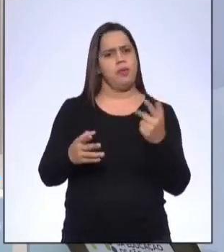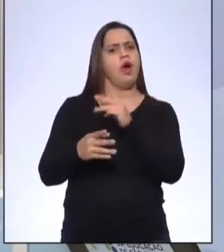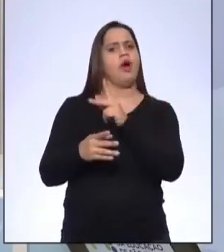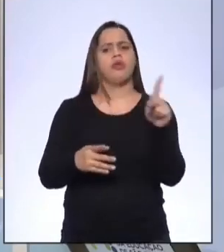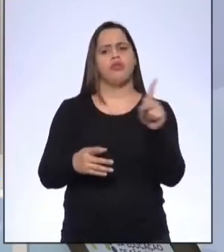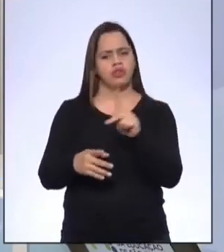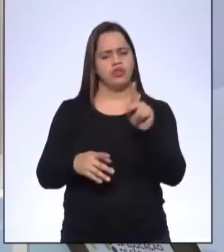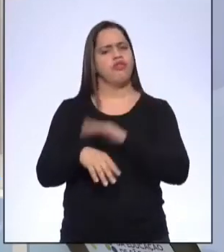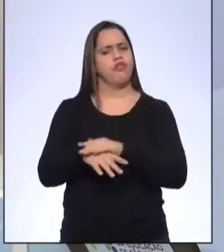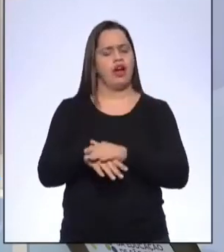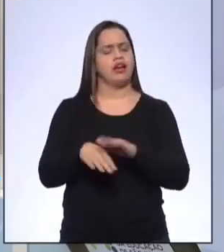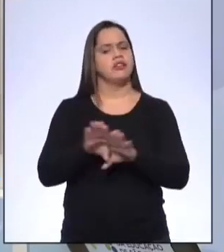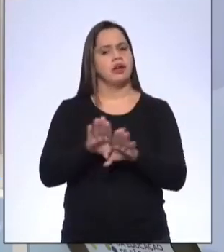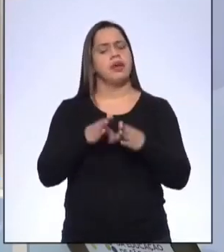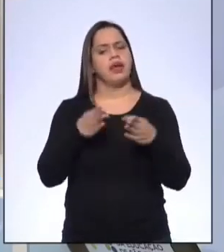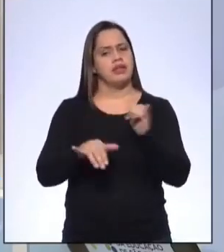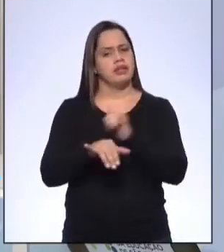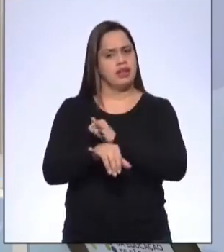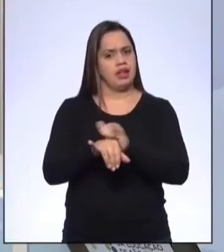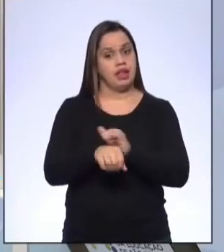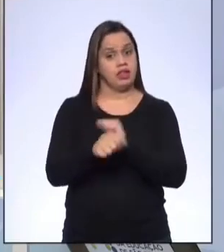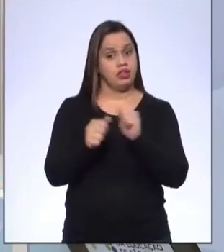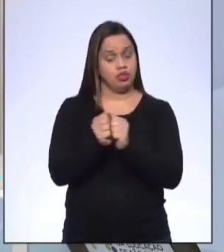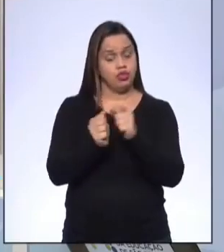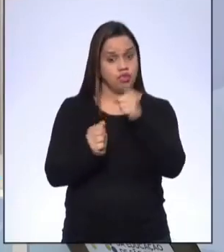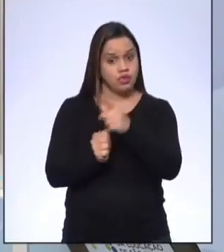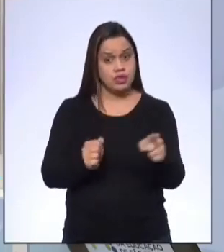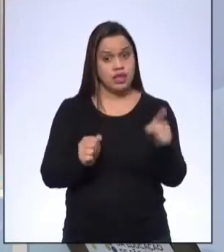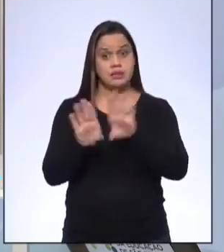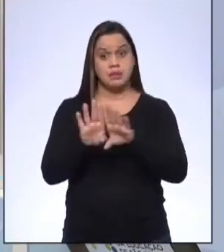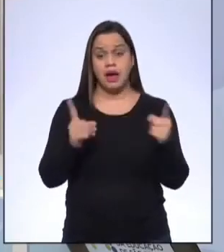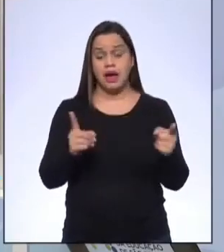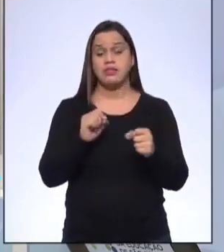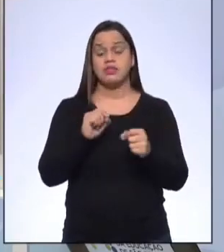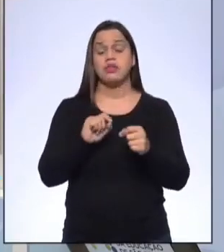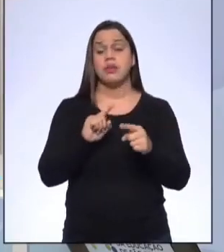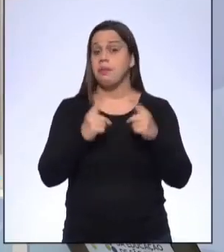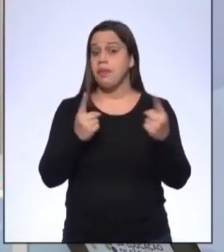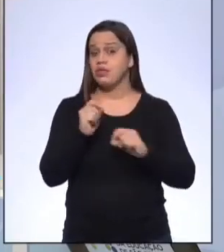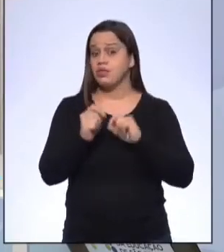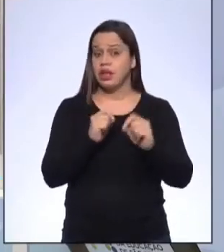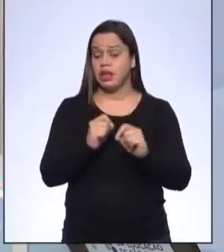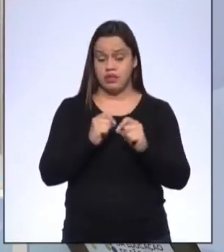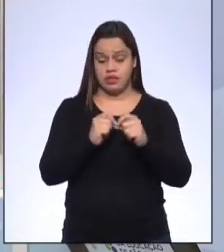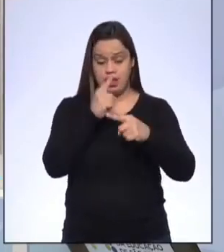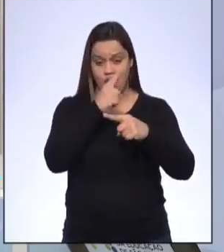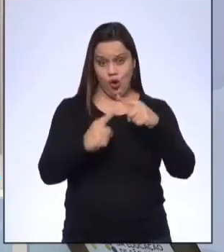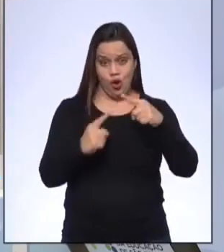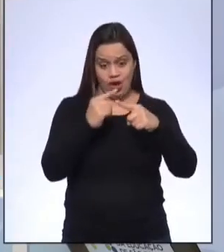devem usar esse mecanismo também, mas na realidade, quando você corta, entre aspas, aí, né,